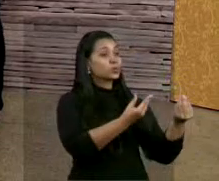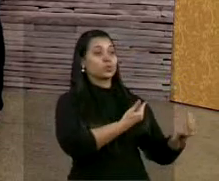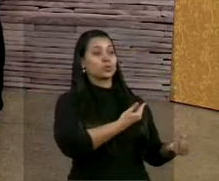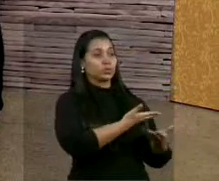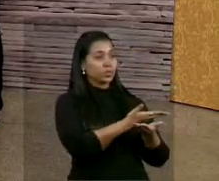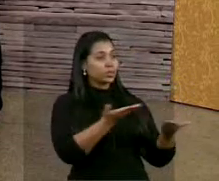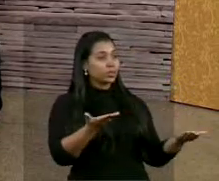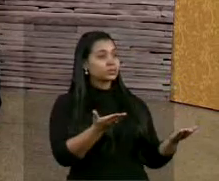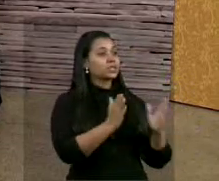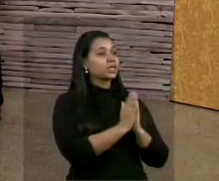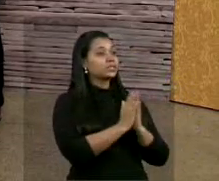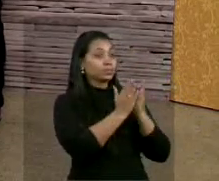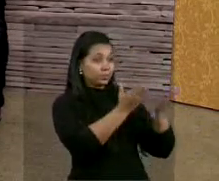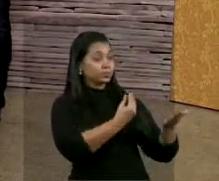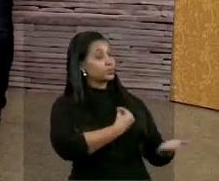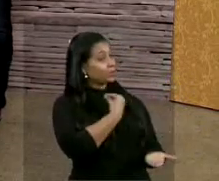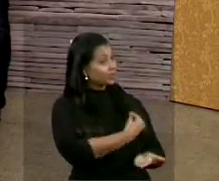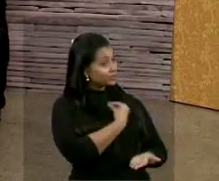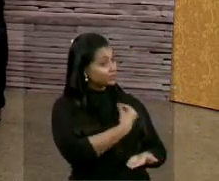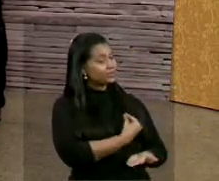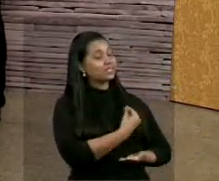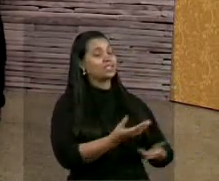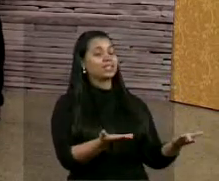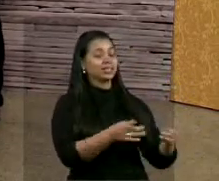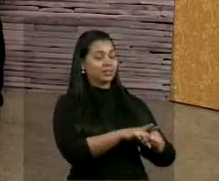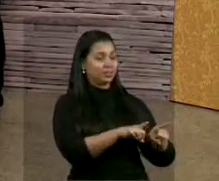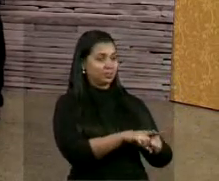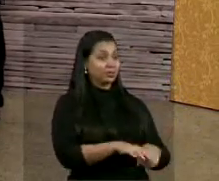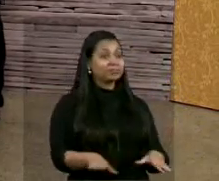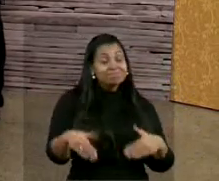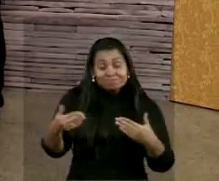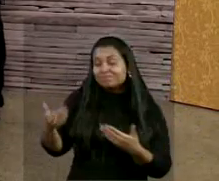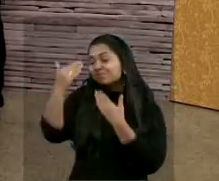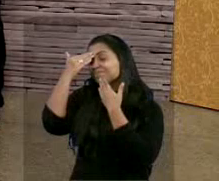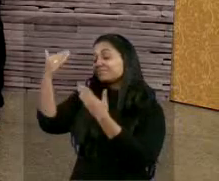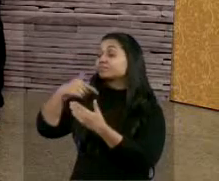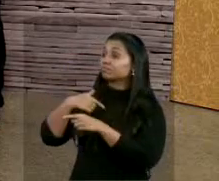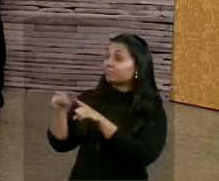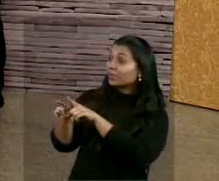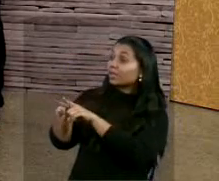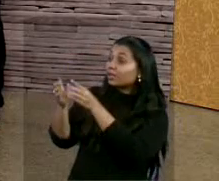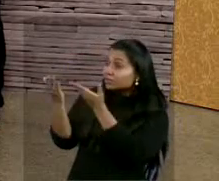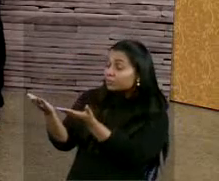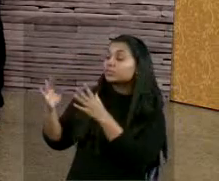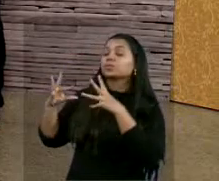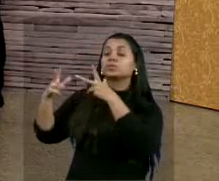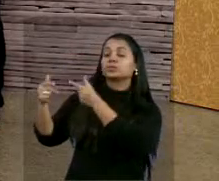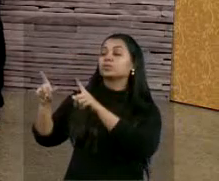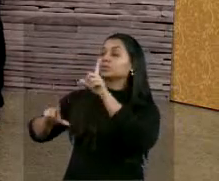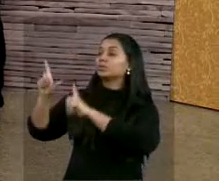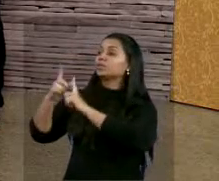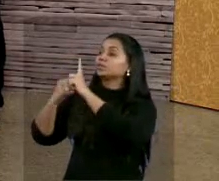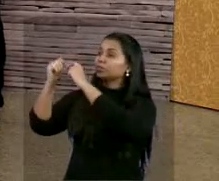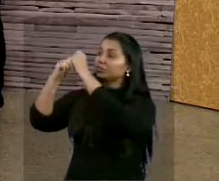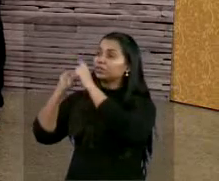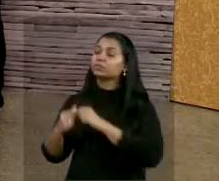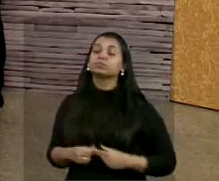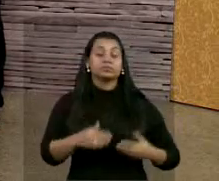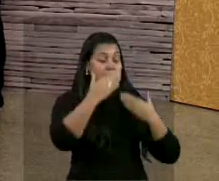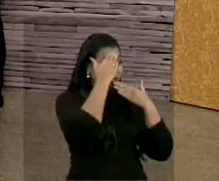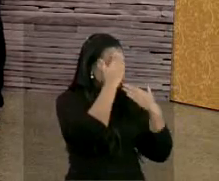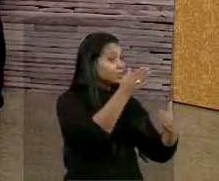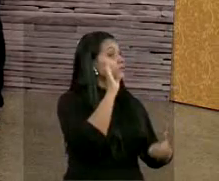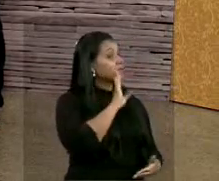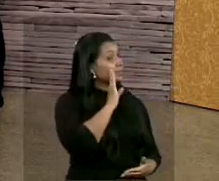amigos. E rezamos por você, né, Valentina, agora também. Nossa, obrigada. Eu também rezo por você e por todos aí da Rede Vida. Obrigado. Viu, olha